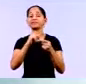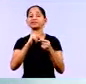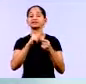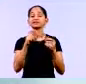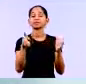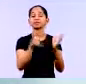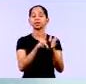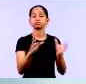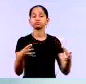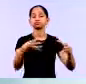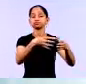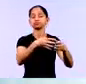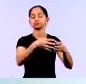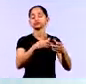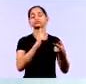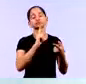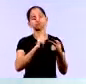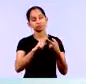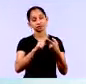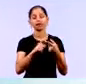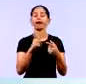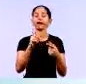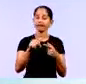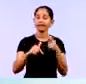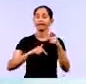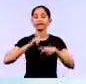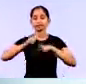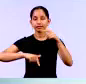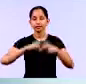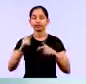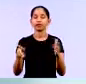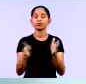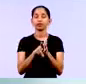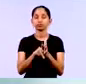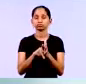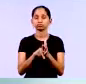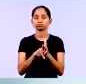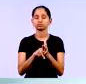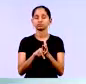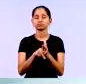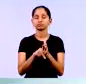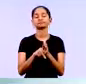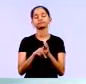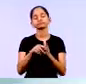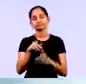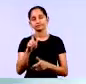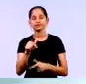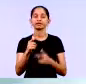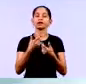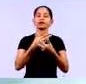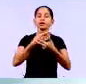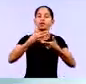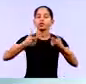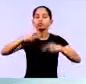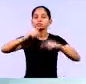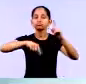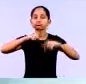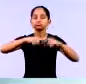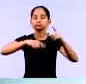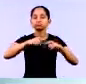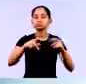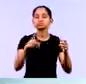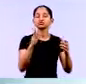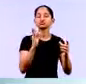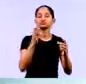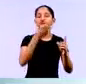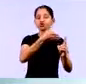temos mão de obra direta, que é um custo direto, e nós temos também os materiais diretos,